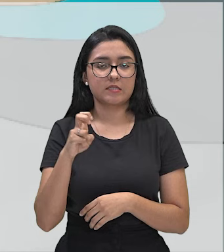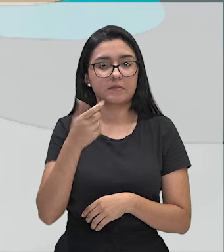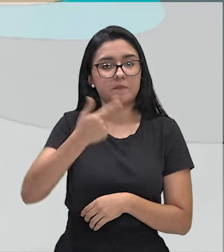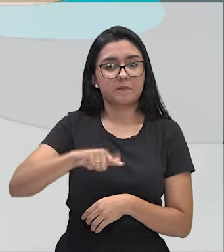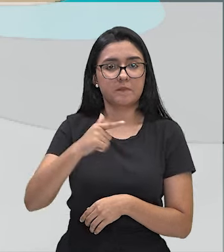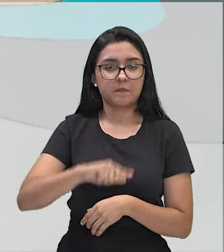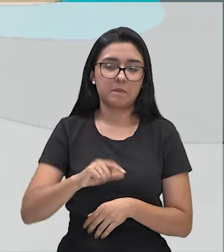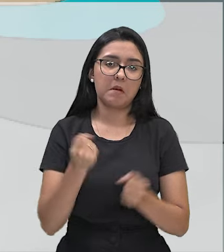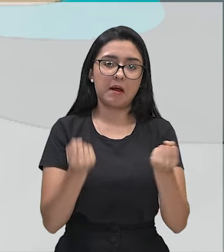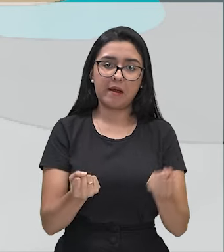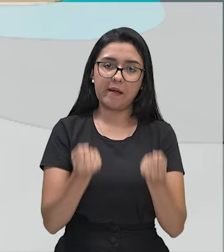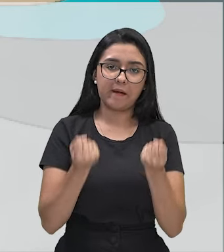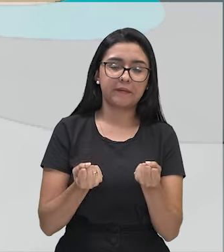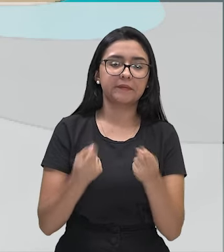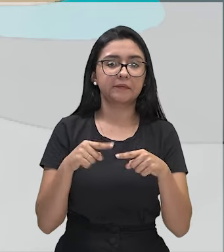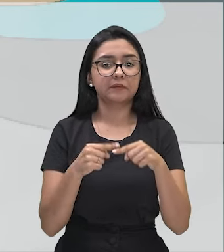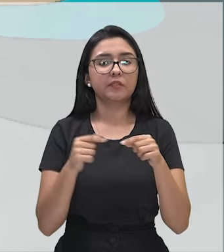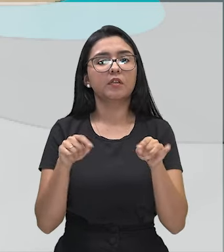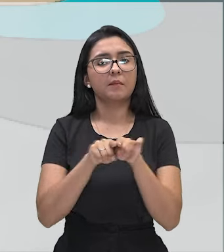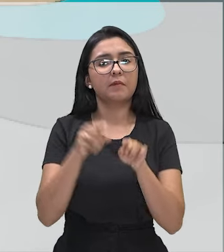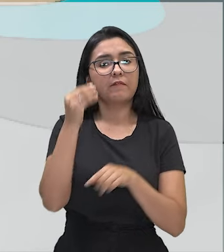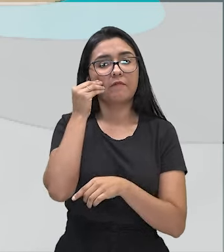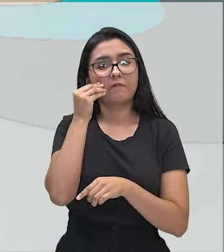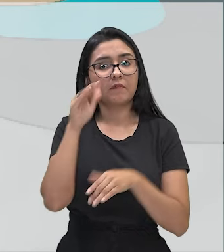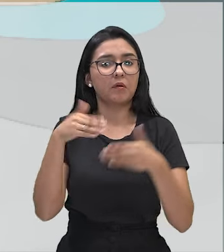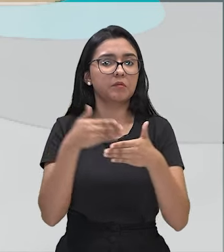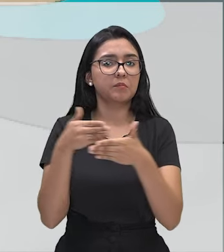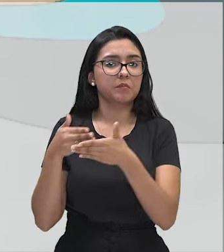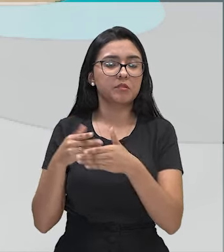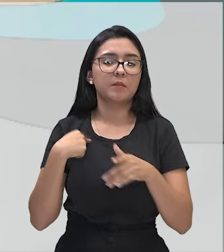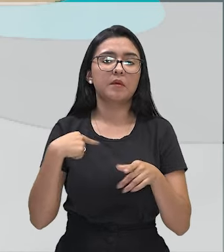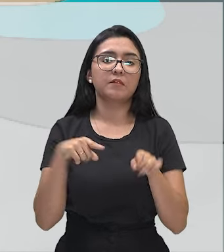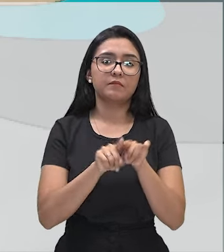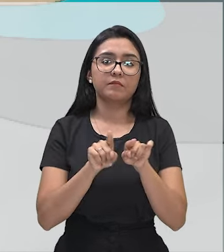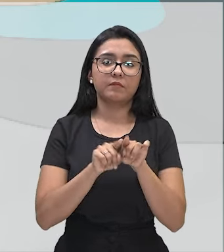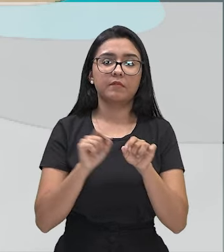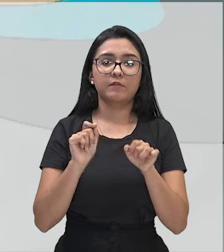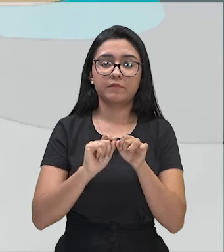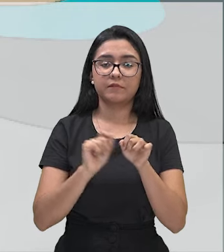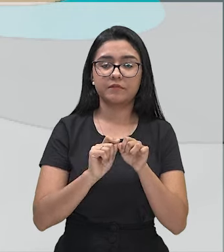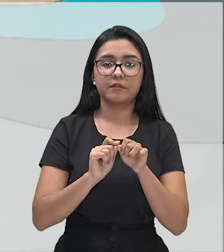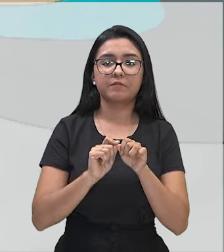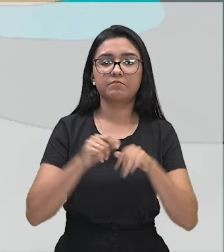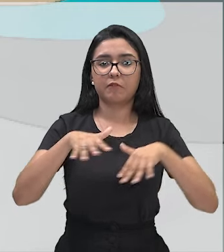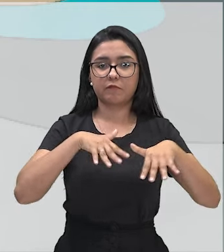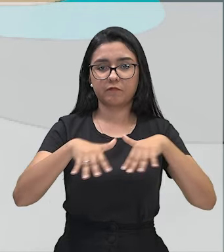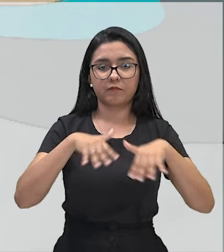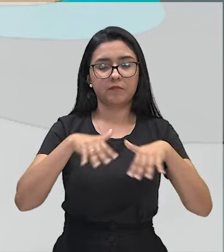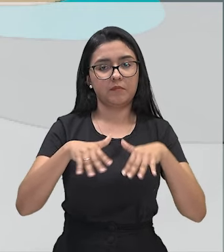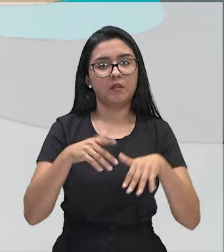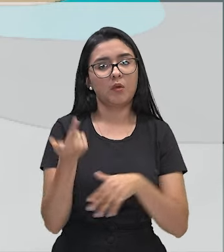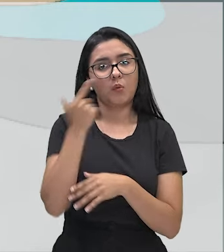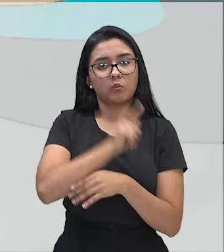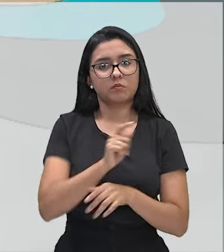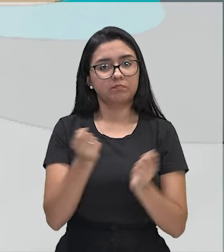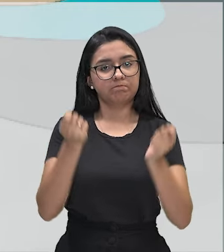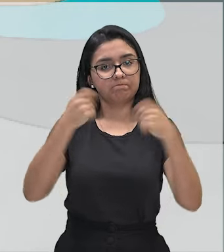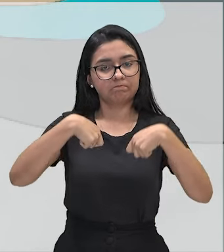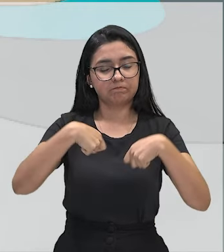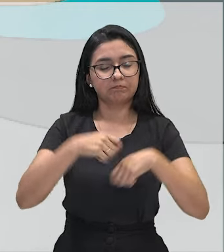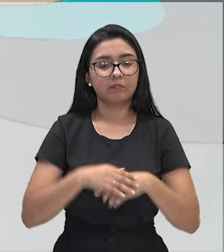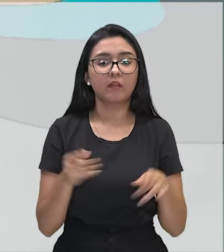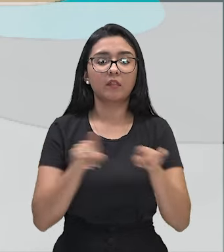gradual e testar seus limites ou executar movimentos até a sua resistência e sobre